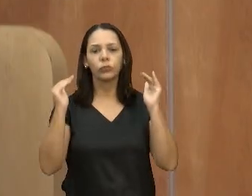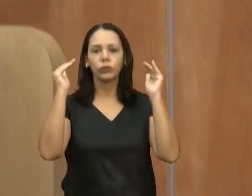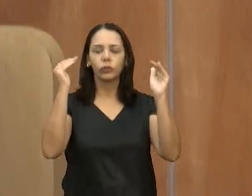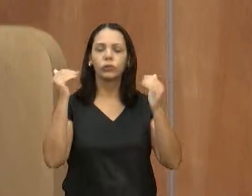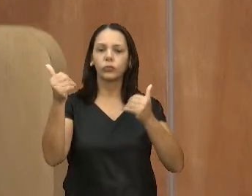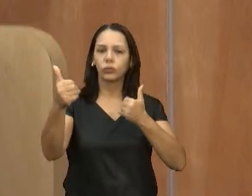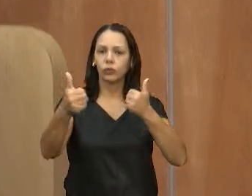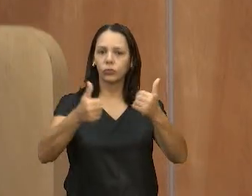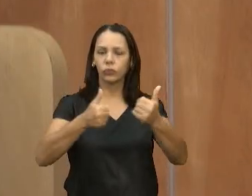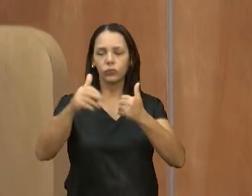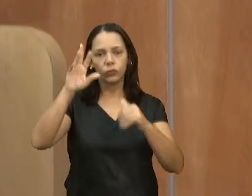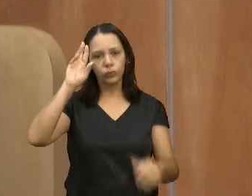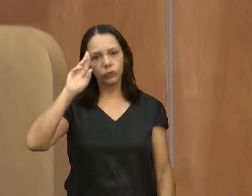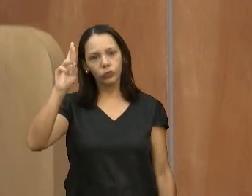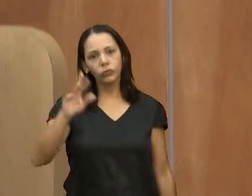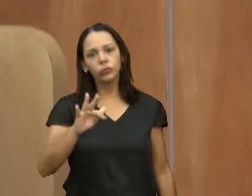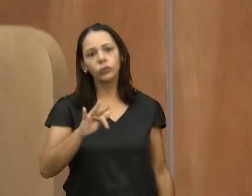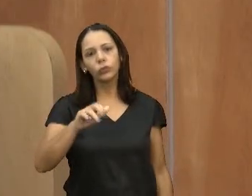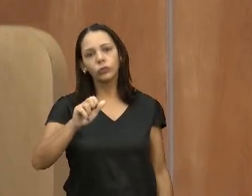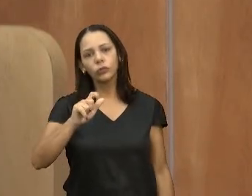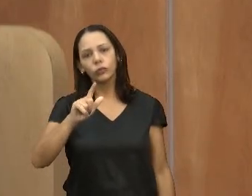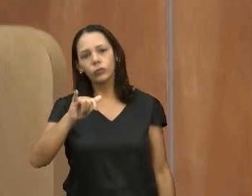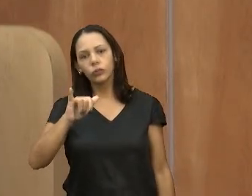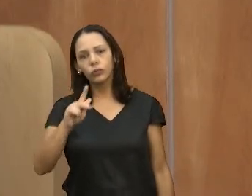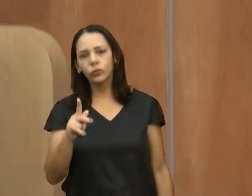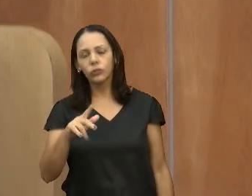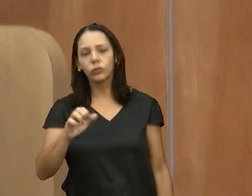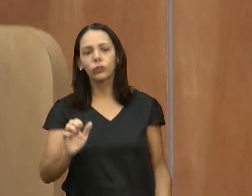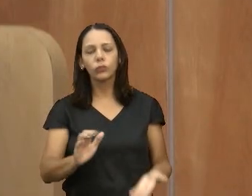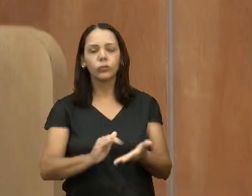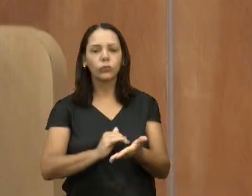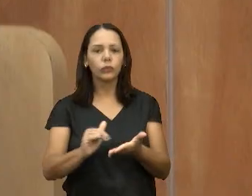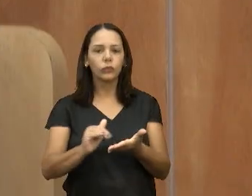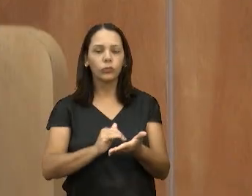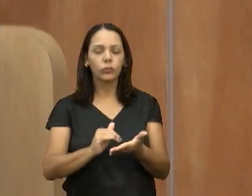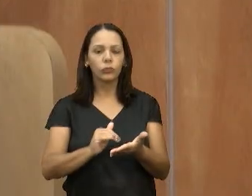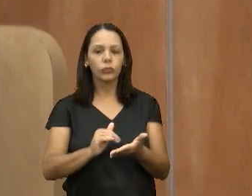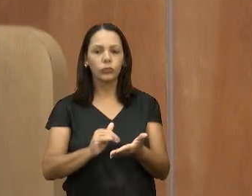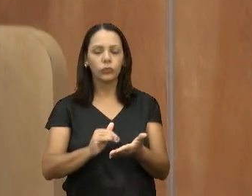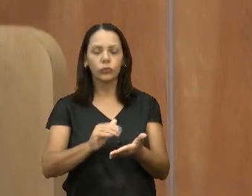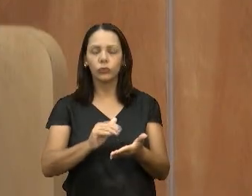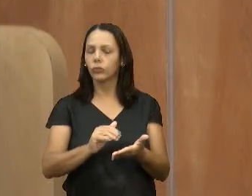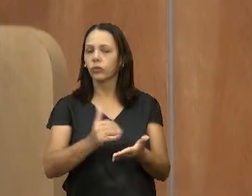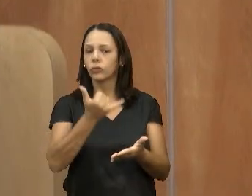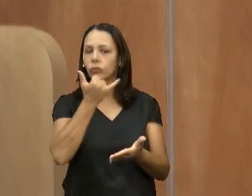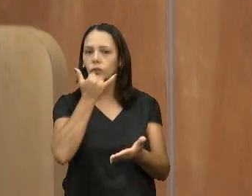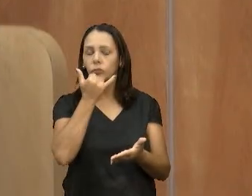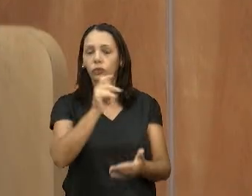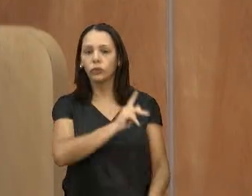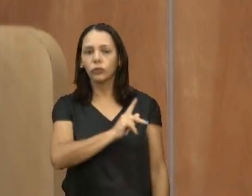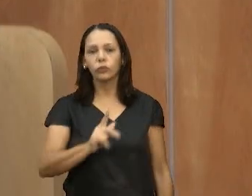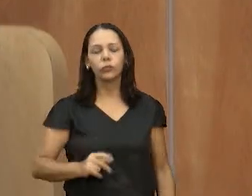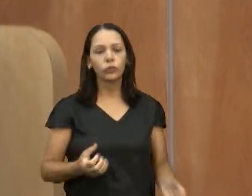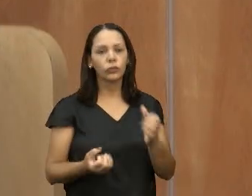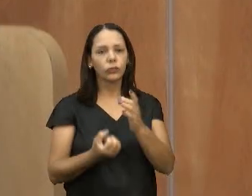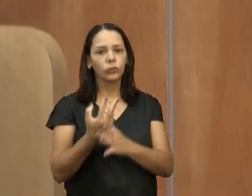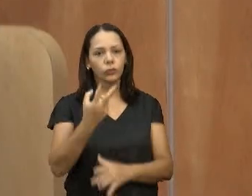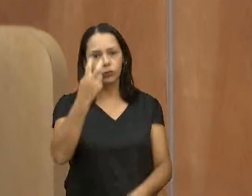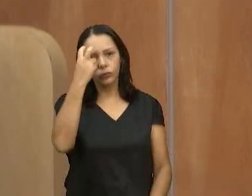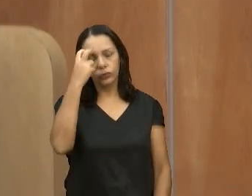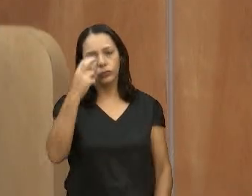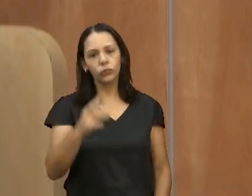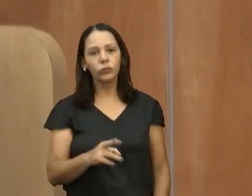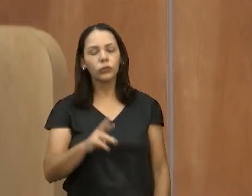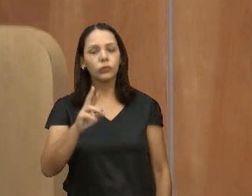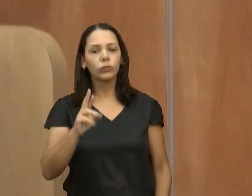nosso cerimonial, o senhor Felipe Auric, o nosso secretário, aliás, nosso presidente da Fundação Cultural de Jacareí, que neste momento representa aqui o